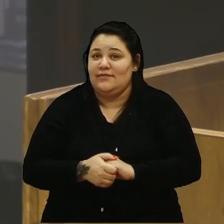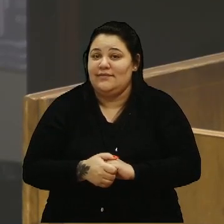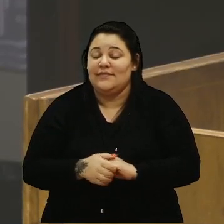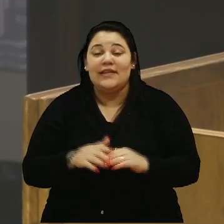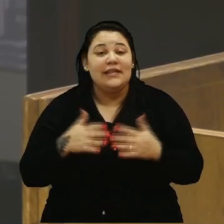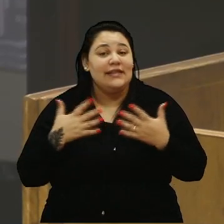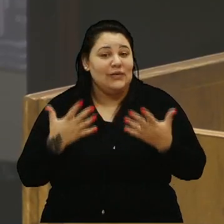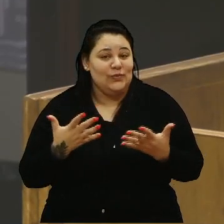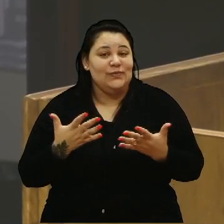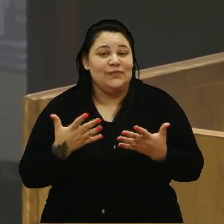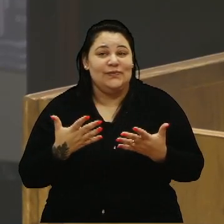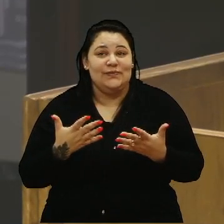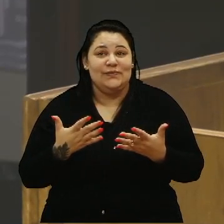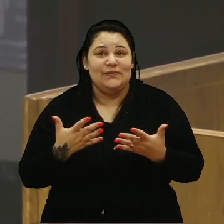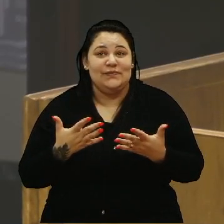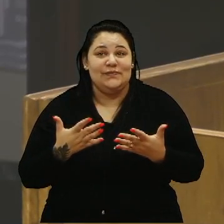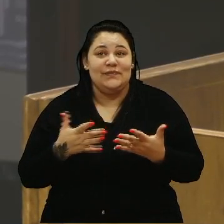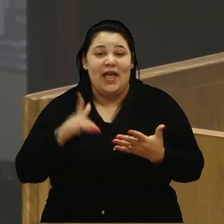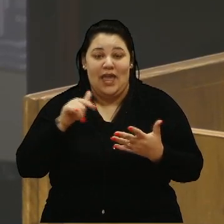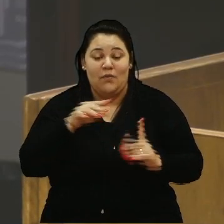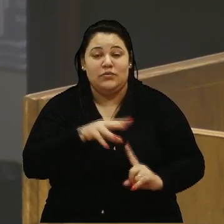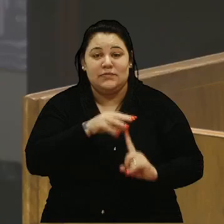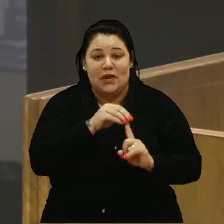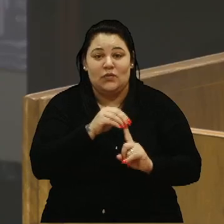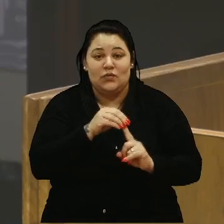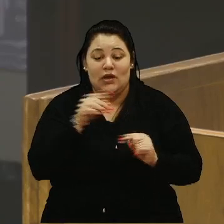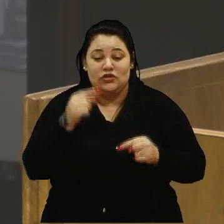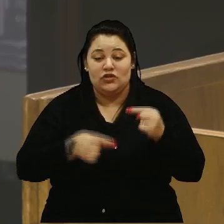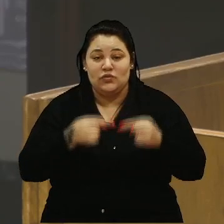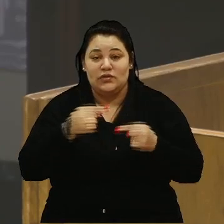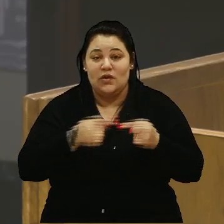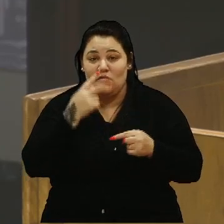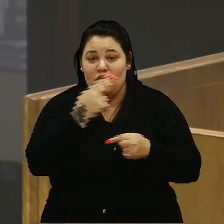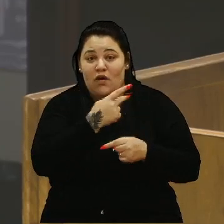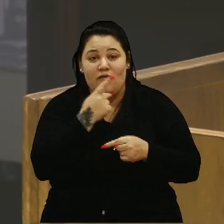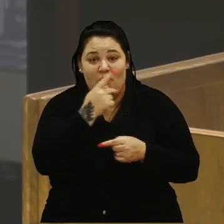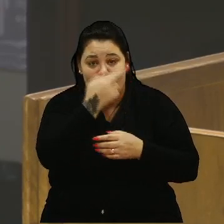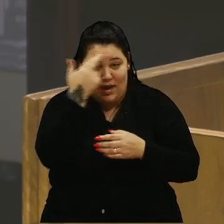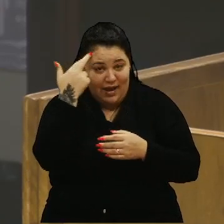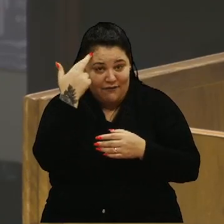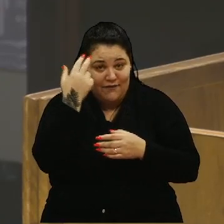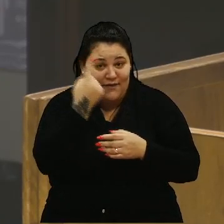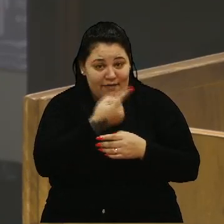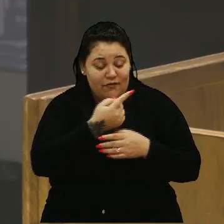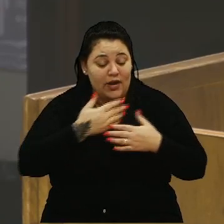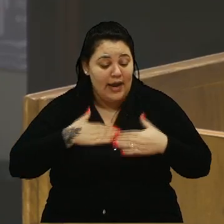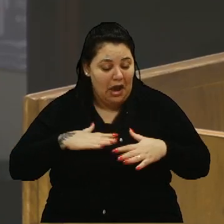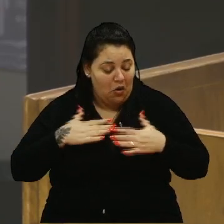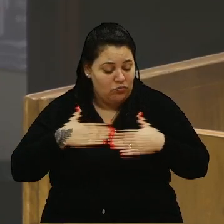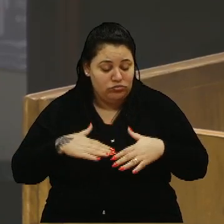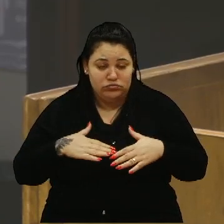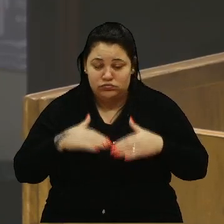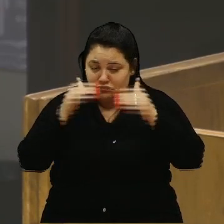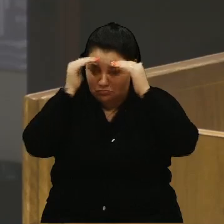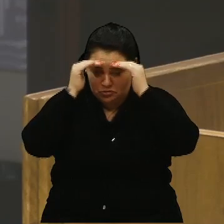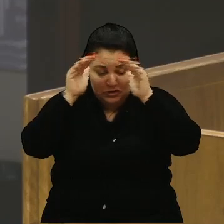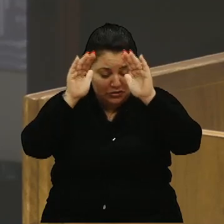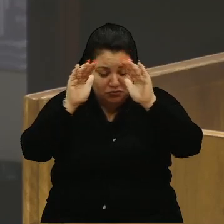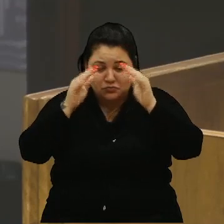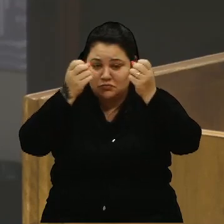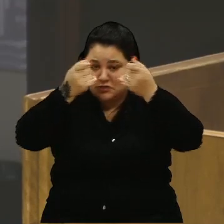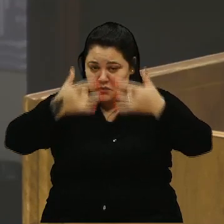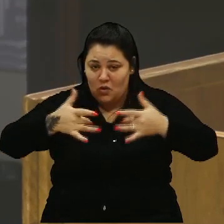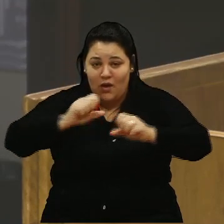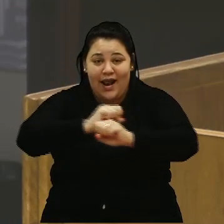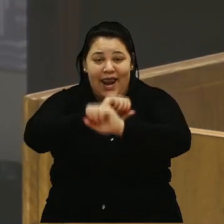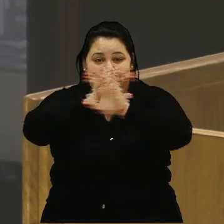Então, é esse o ponto. O debate, como falou o Rafael Bueno, foi muito tranquilo, esclarecedor,